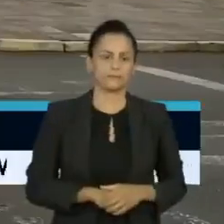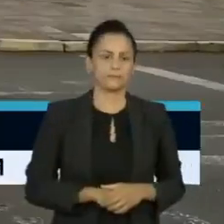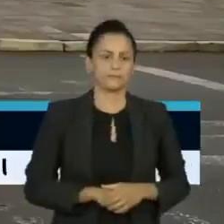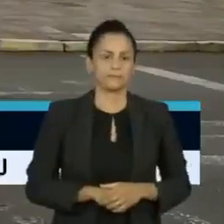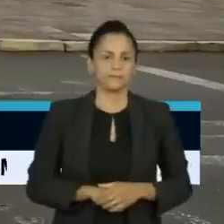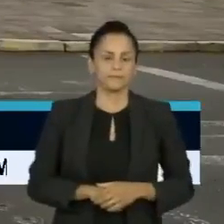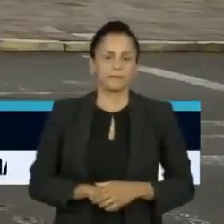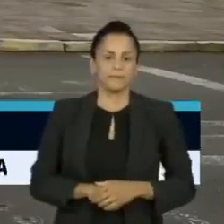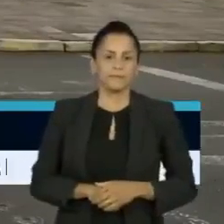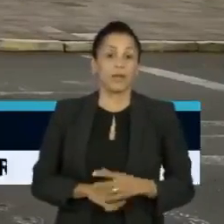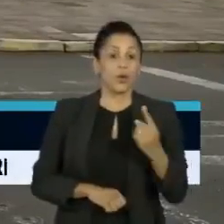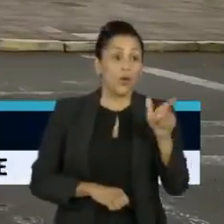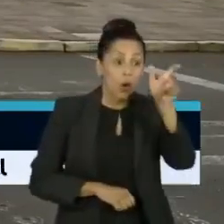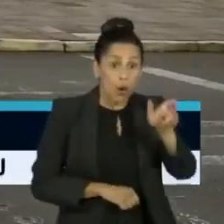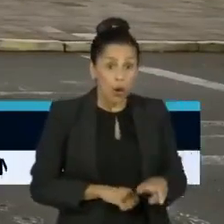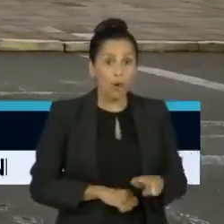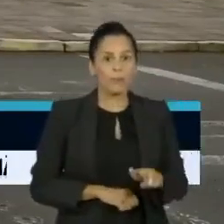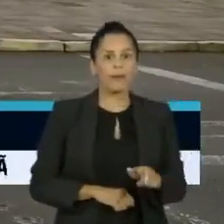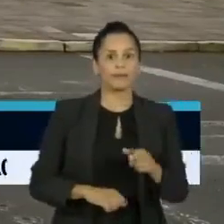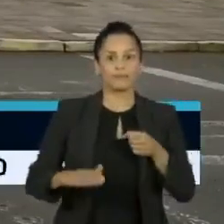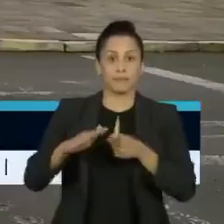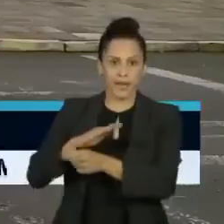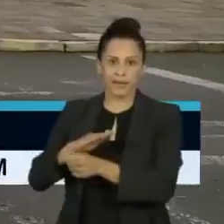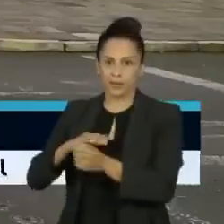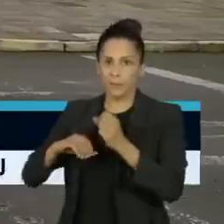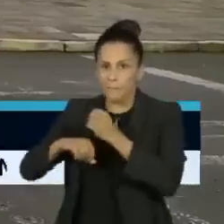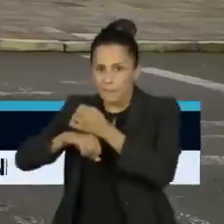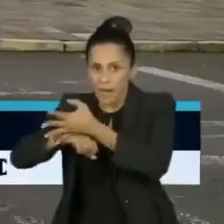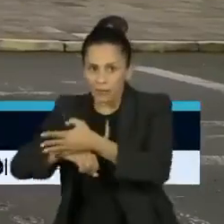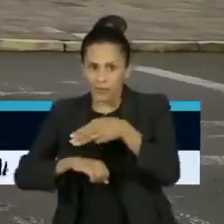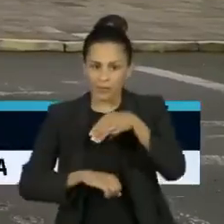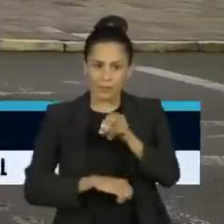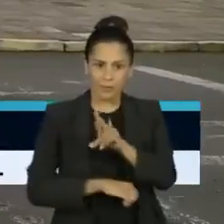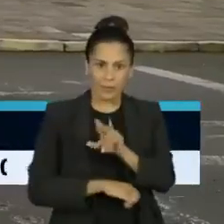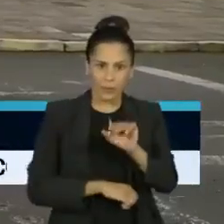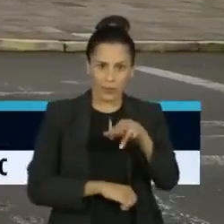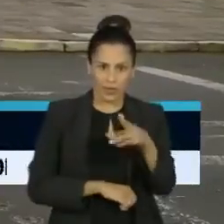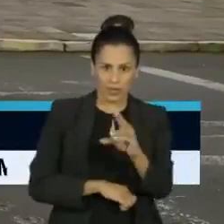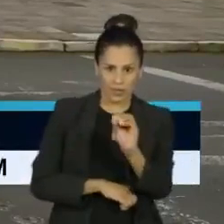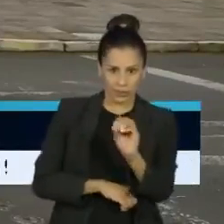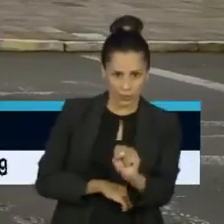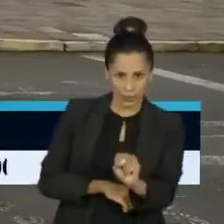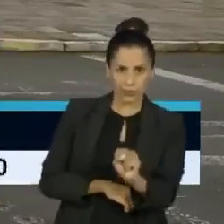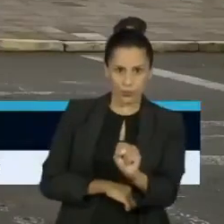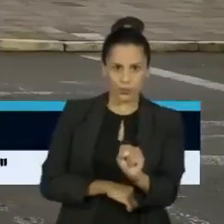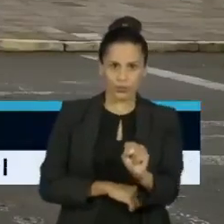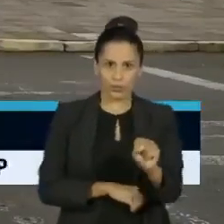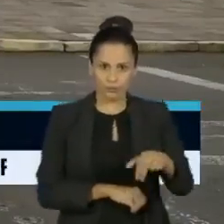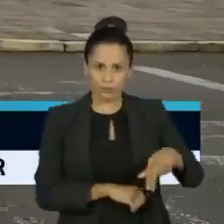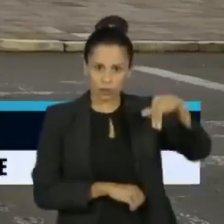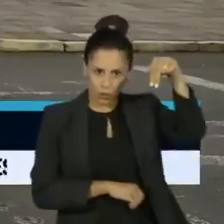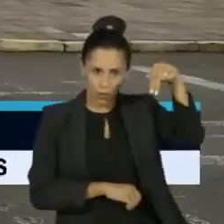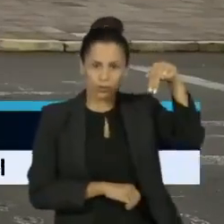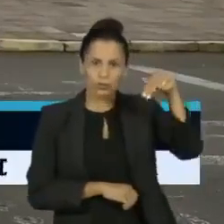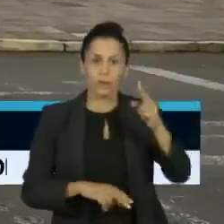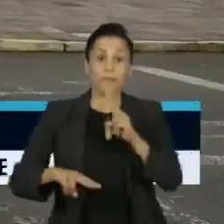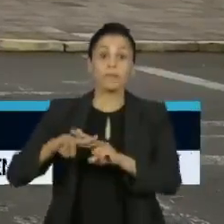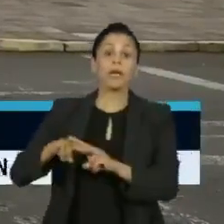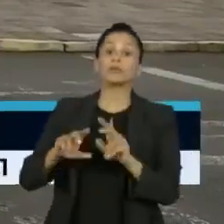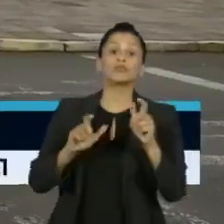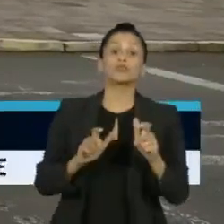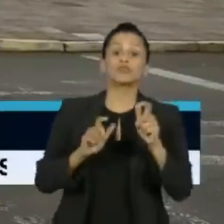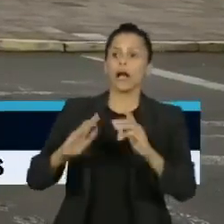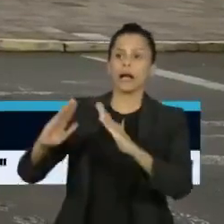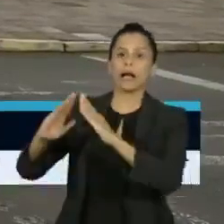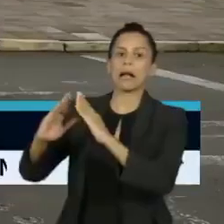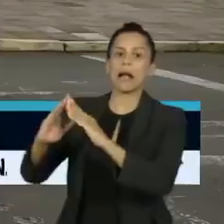dos homens foi detido na madrugada de hoje em Morrinhos do Sul, no litoral norte do estado. Ele foi preso em uma casa que teria sido